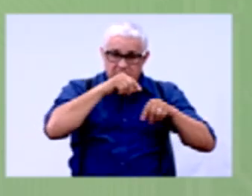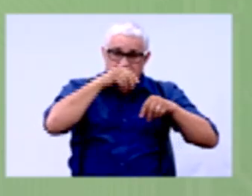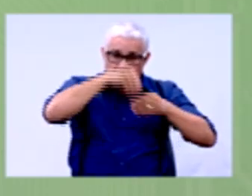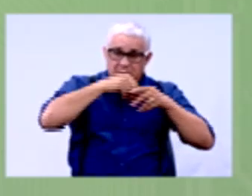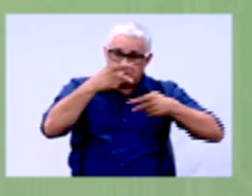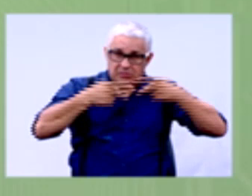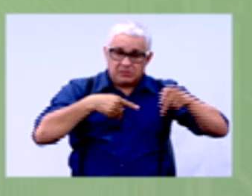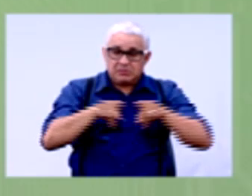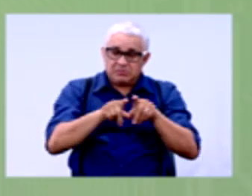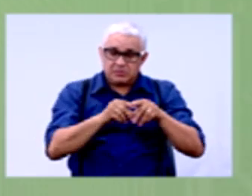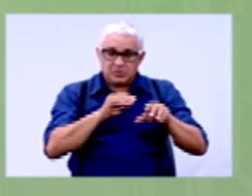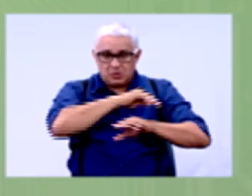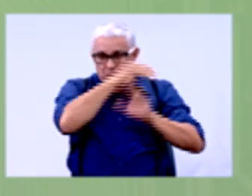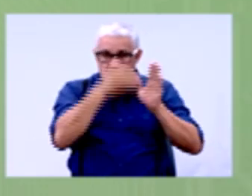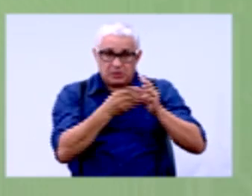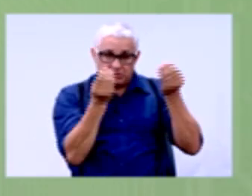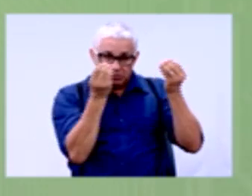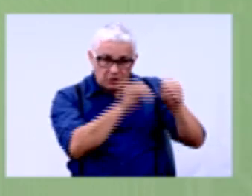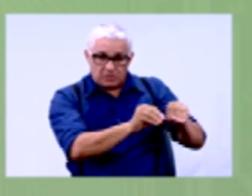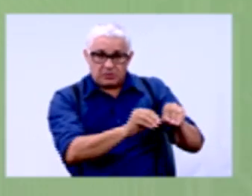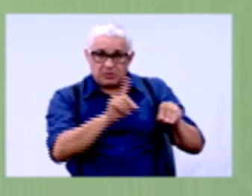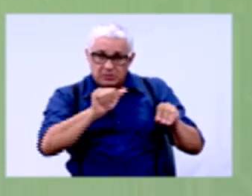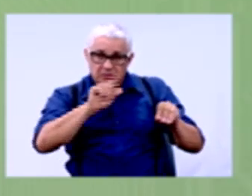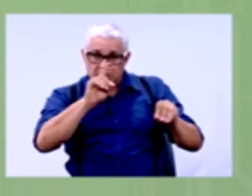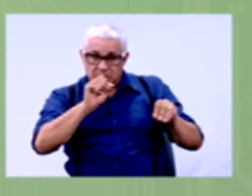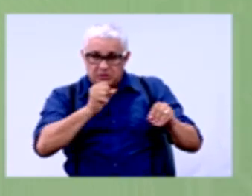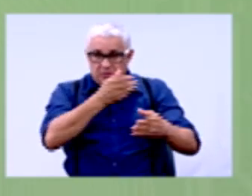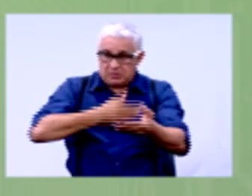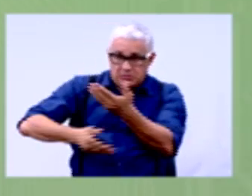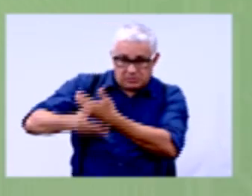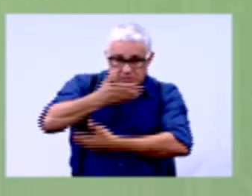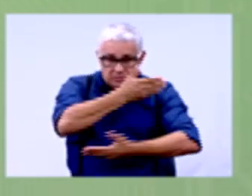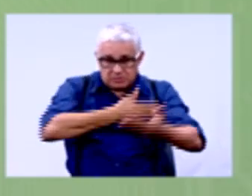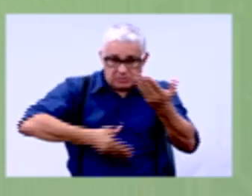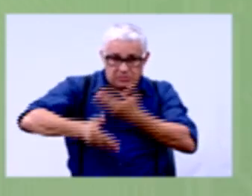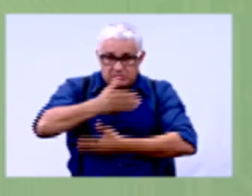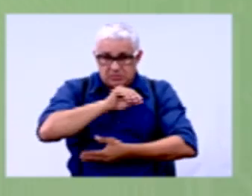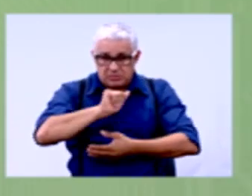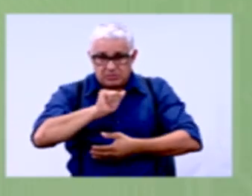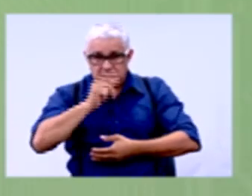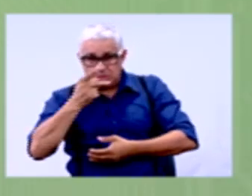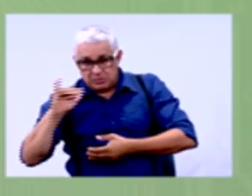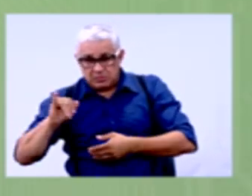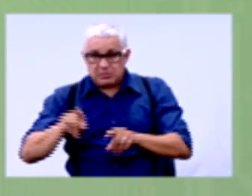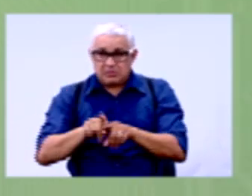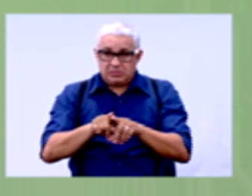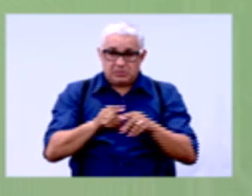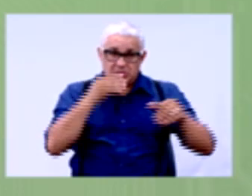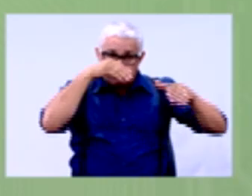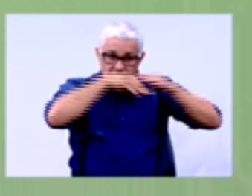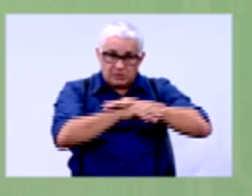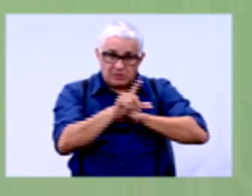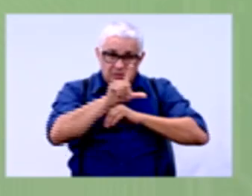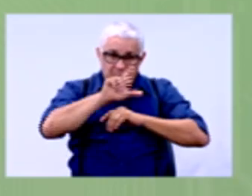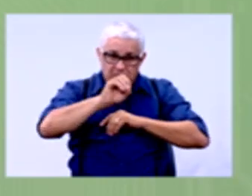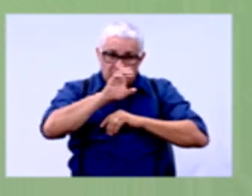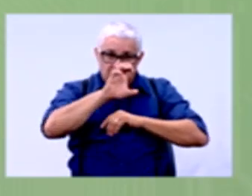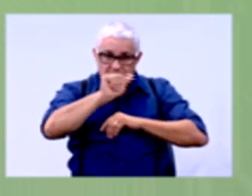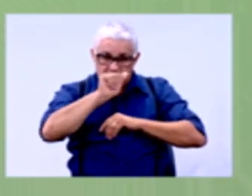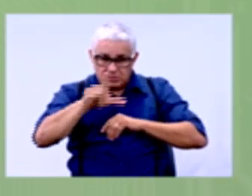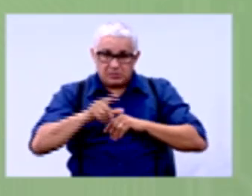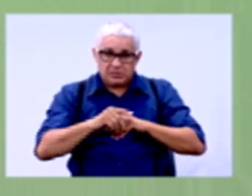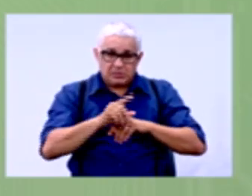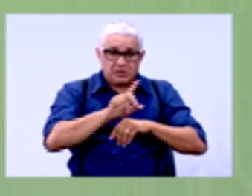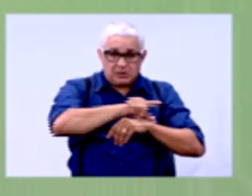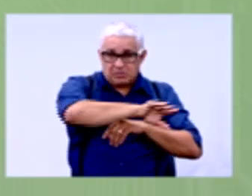incluir esses dados locais aqui, né? Então, a gente faz a integração do formulário com a API, faz o armazenamento local, a API